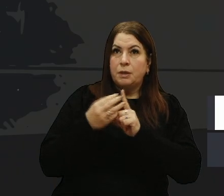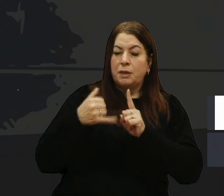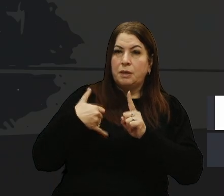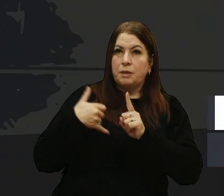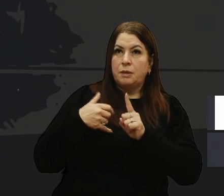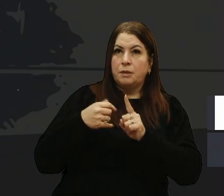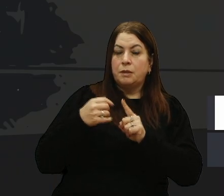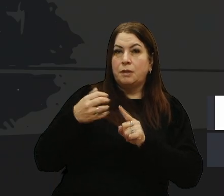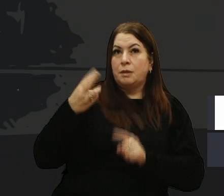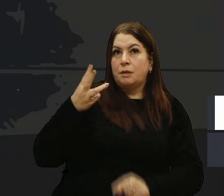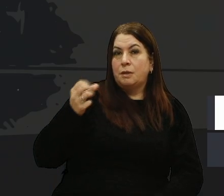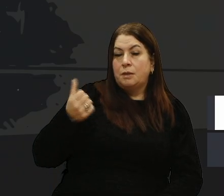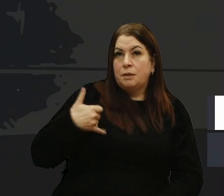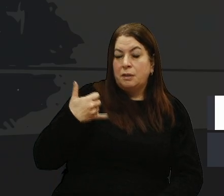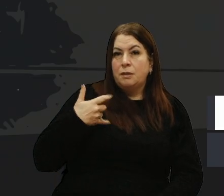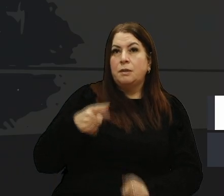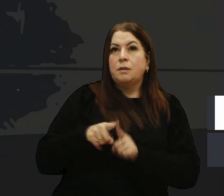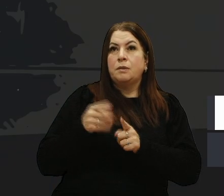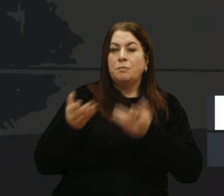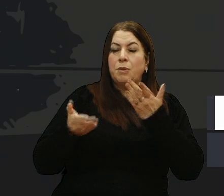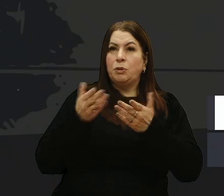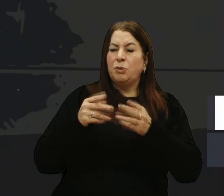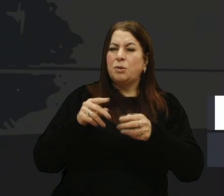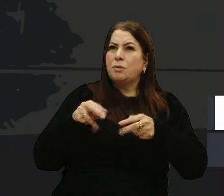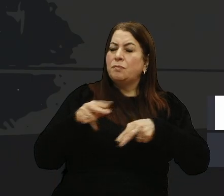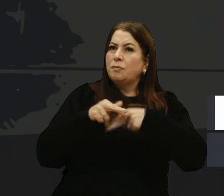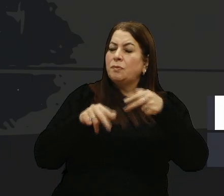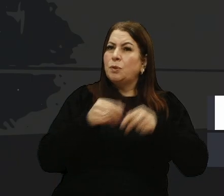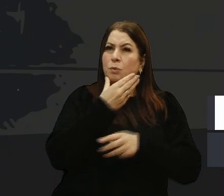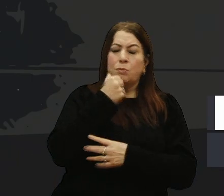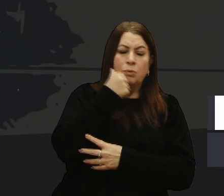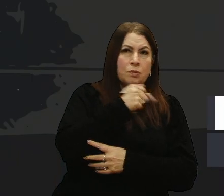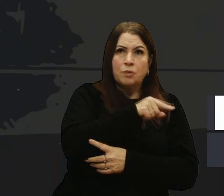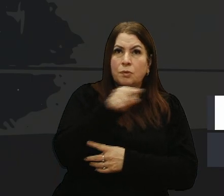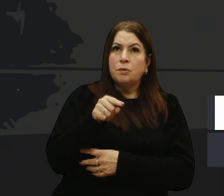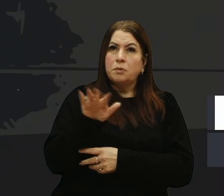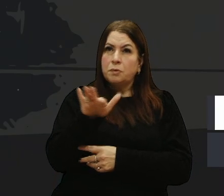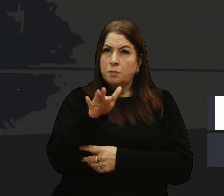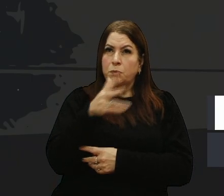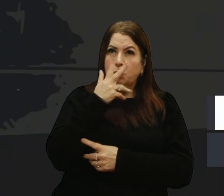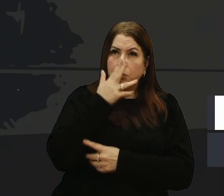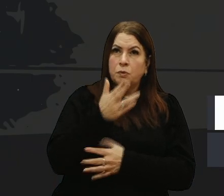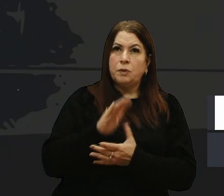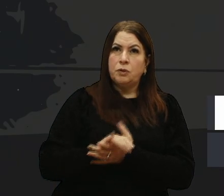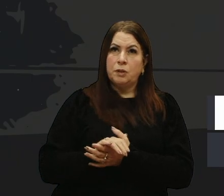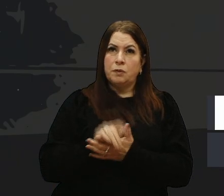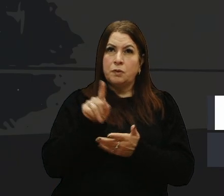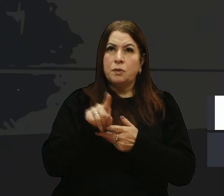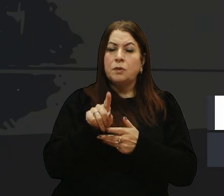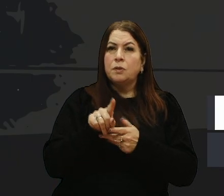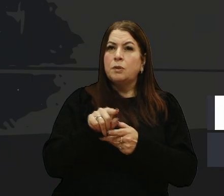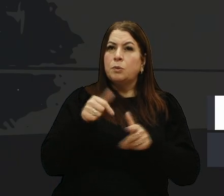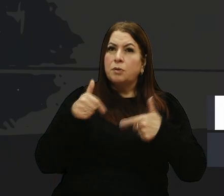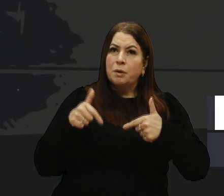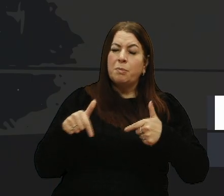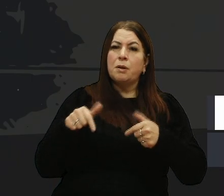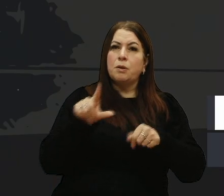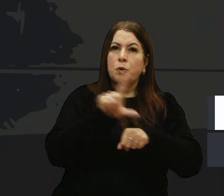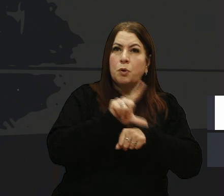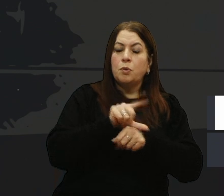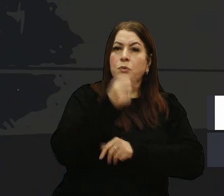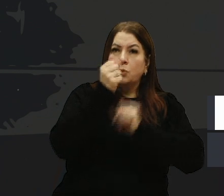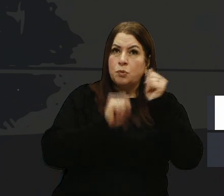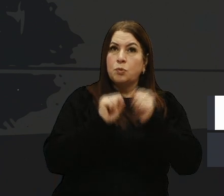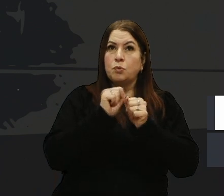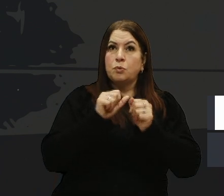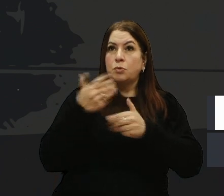empresário, 36 anos, o equilíbrio do gênero, tanto masculino e feminino, é mais ou menos o mesmo. O setor de atuação, comércio, indústria